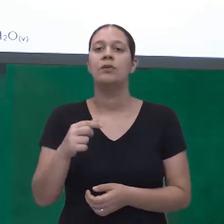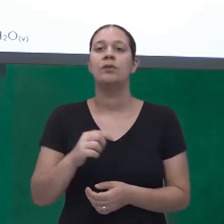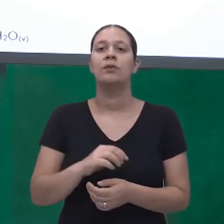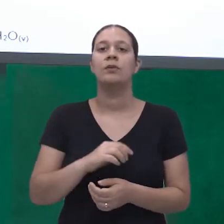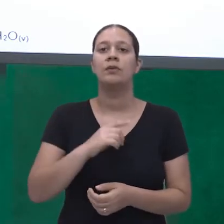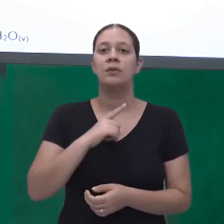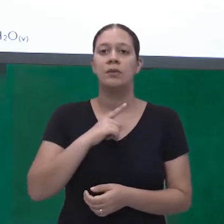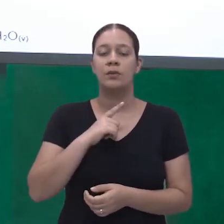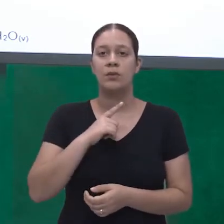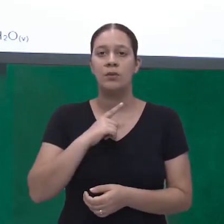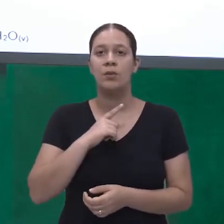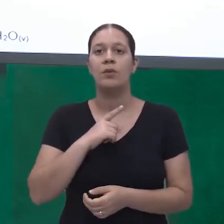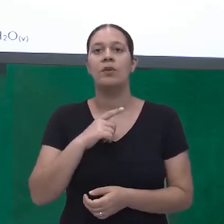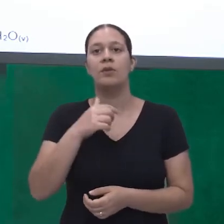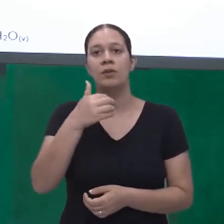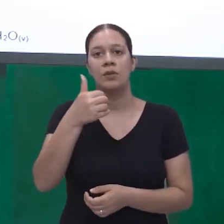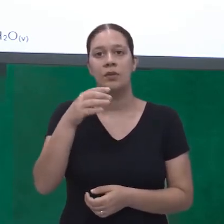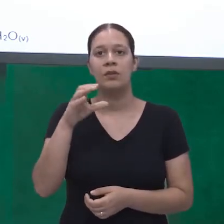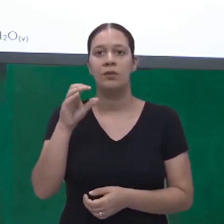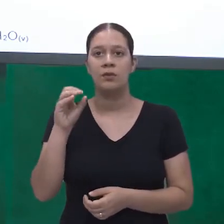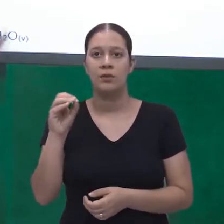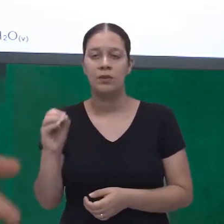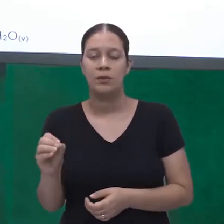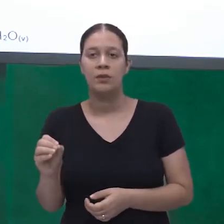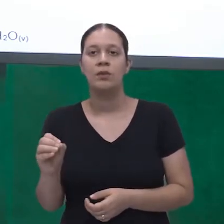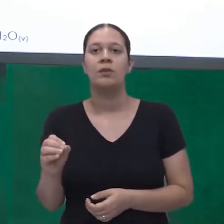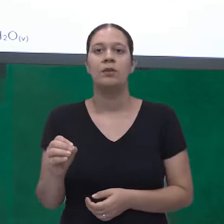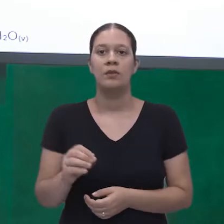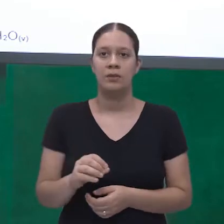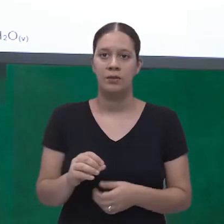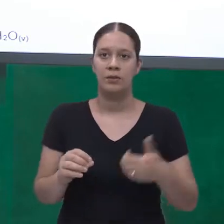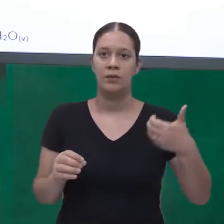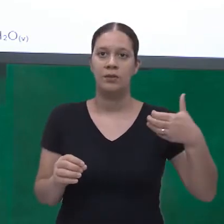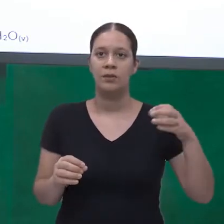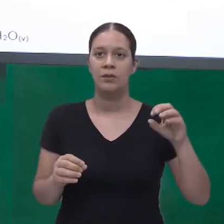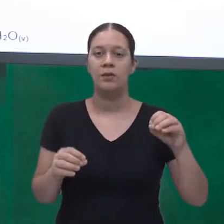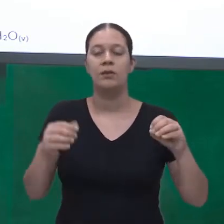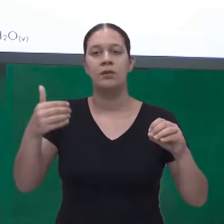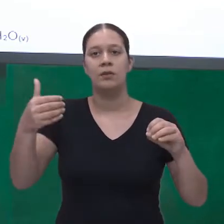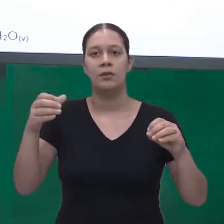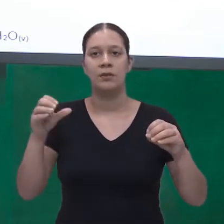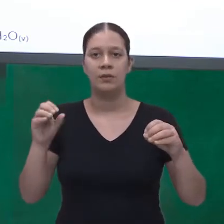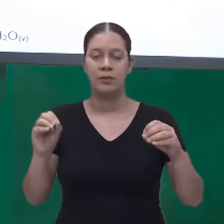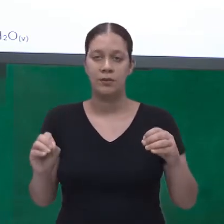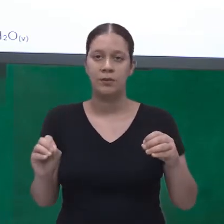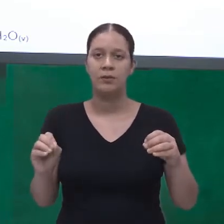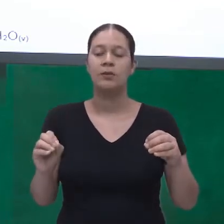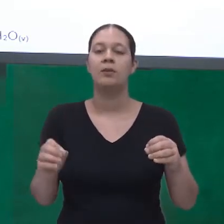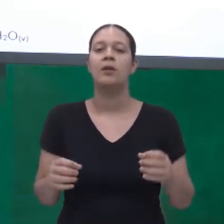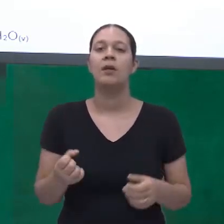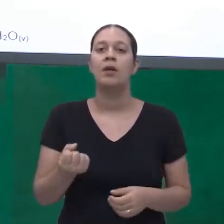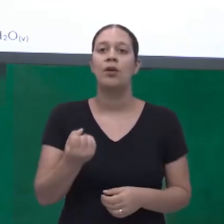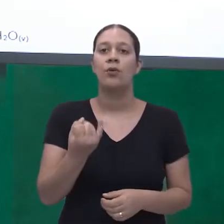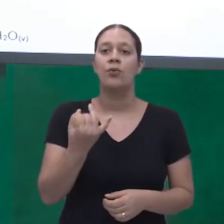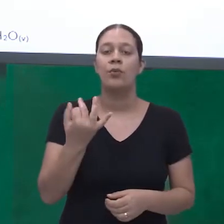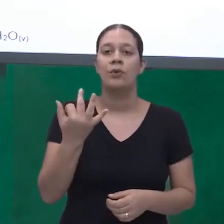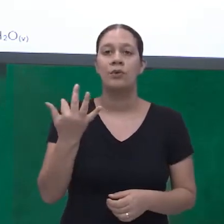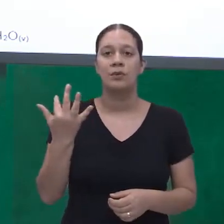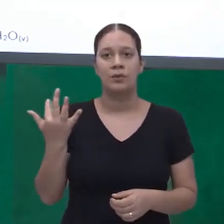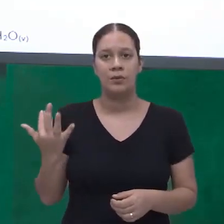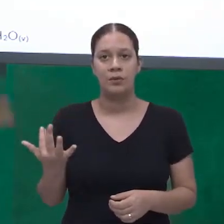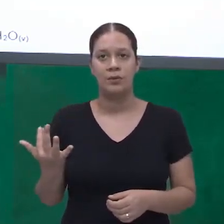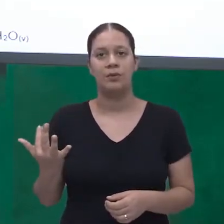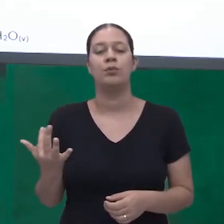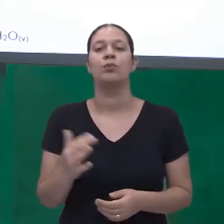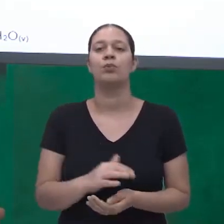oxigênios, temos também 10 de um lado, 10 do outro. Então a equação está balanceada, ou seja, a quantidade de átomos de um